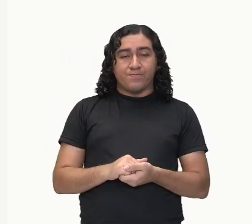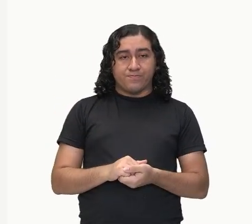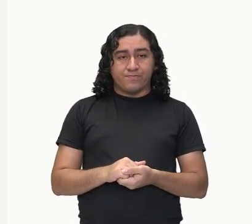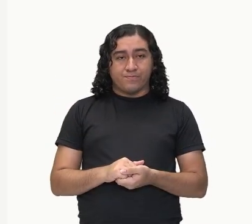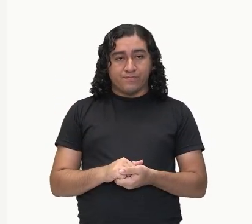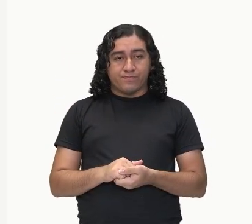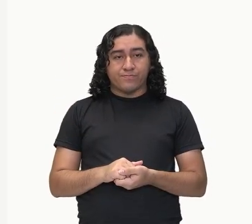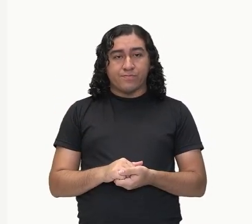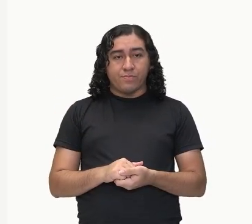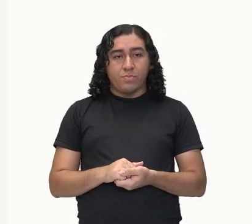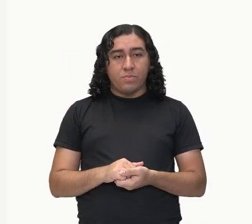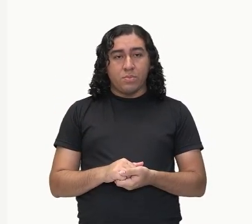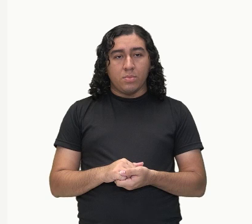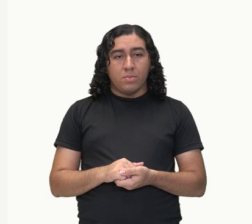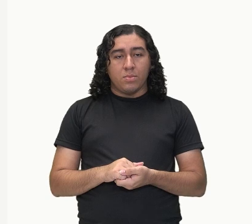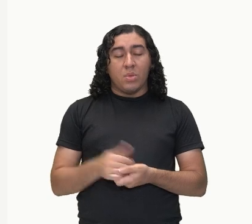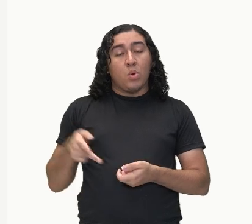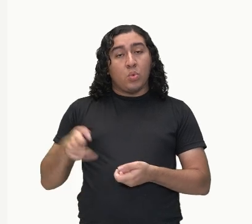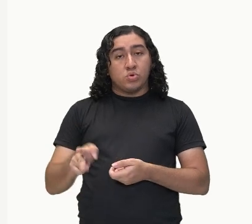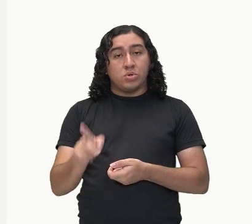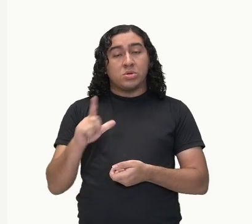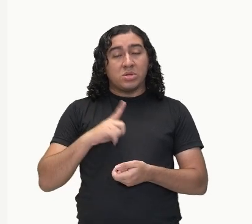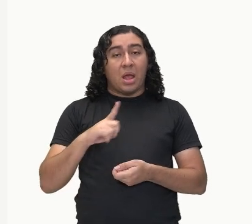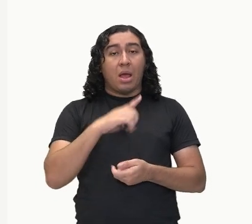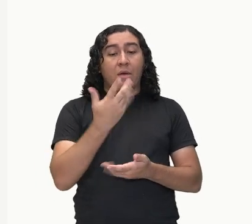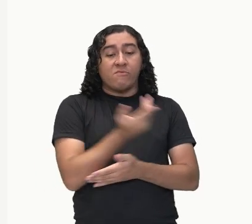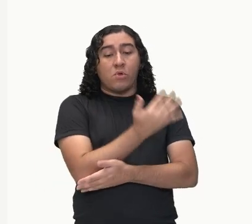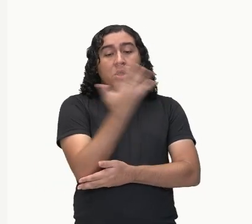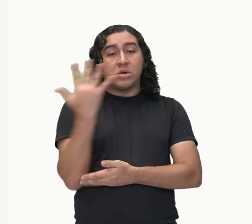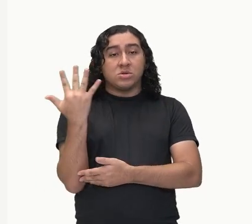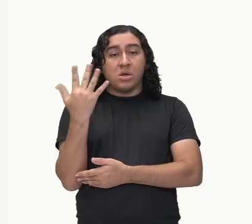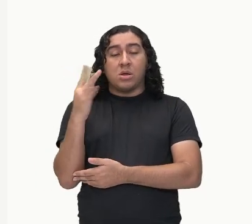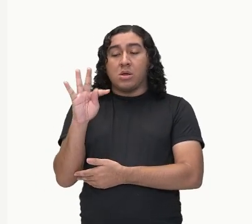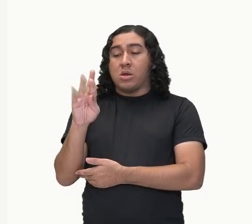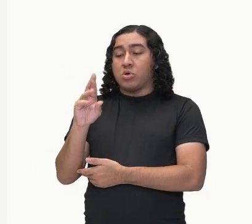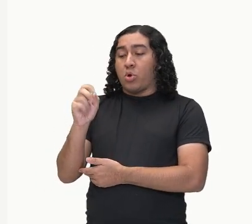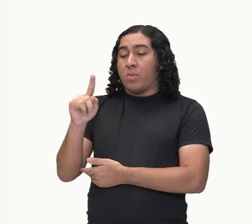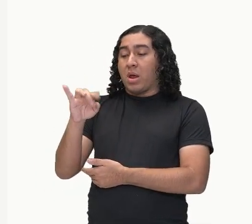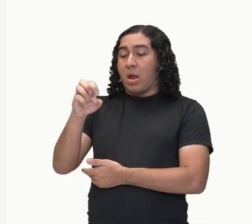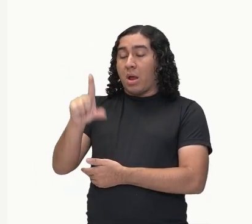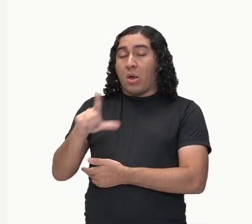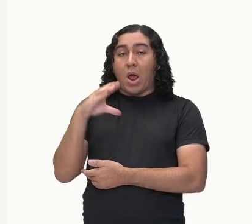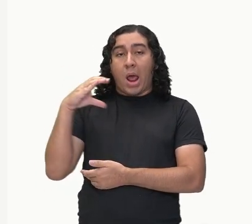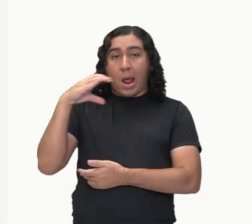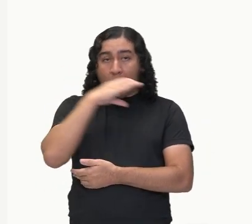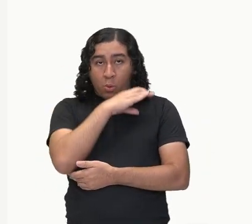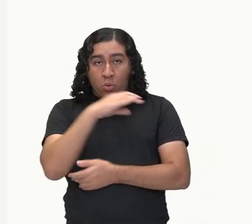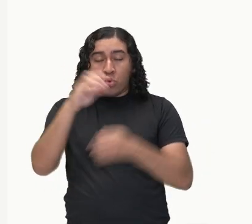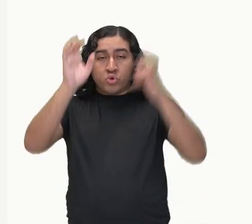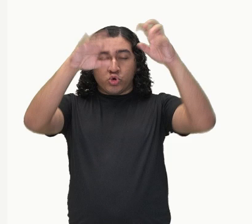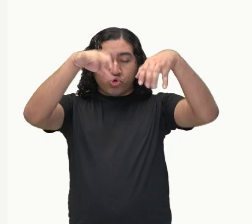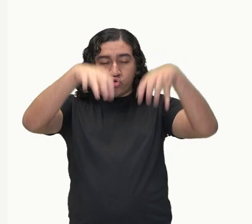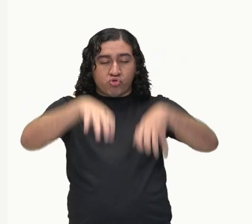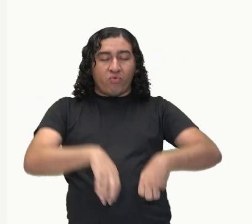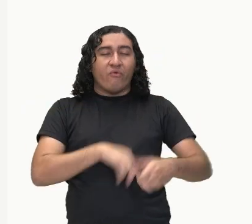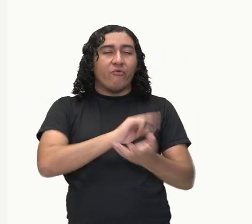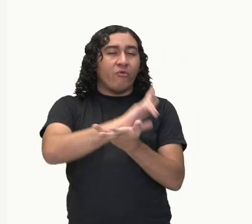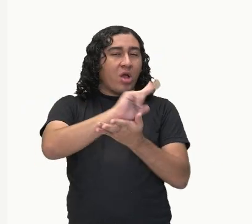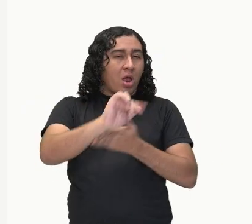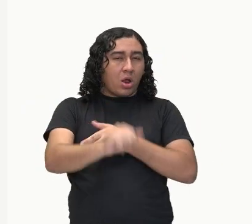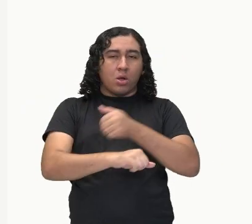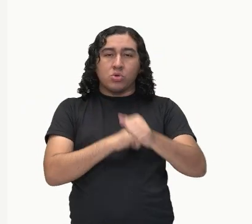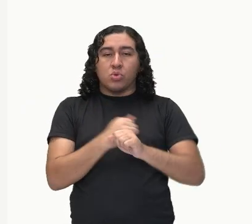seguida, características gerais da floresta tropical, com clima quente e úmido, com chuvas abundantes durante todo o